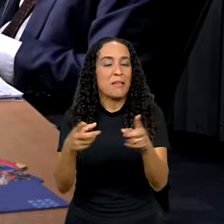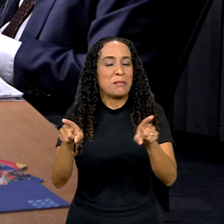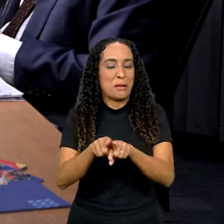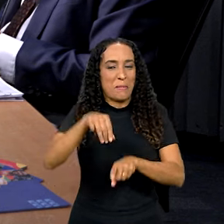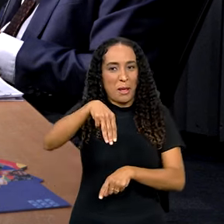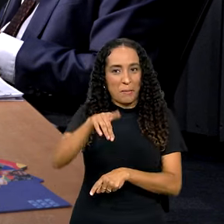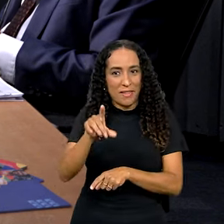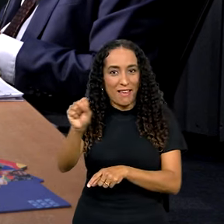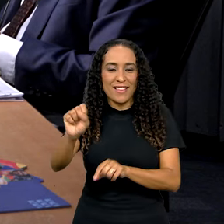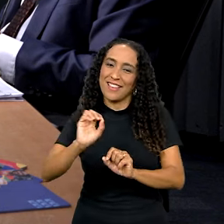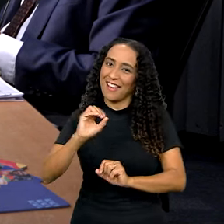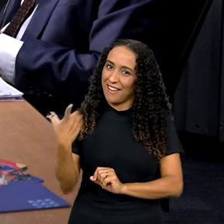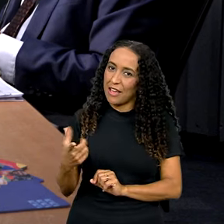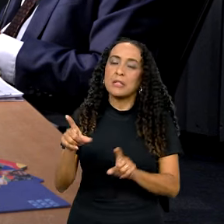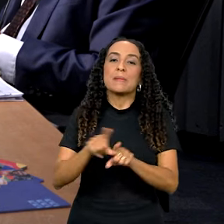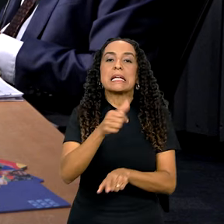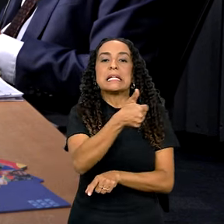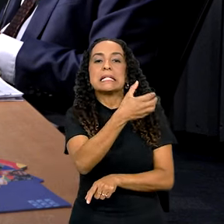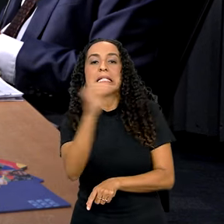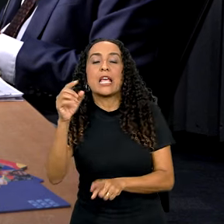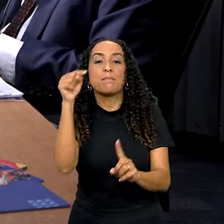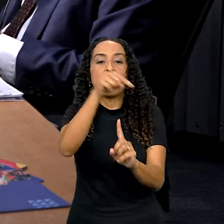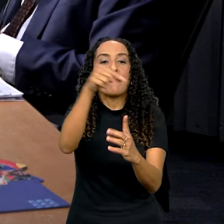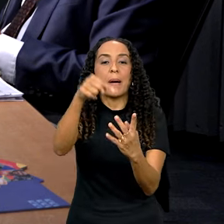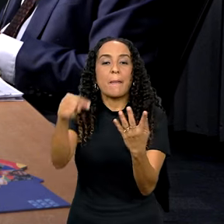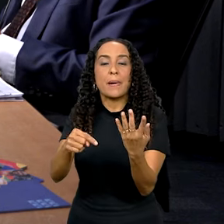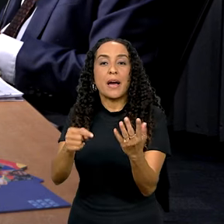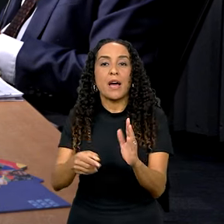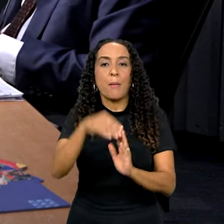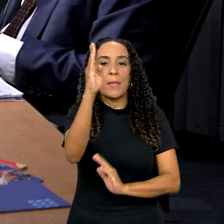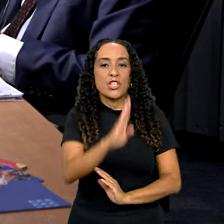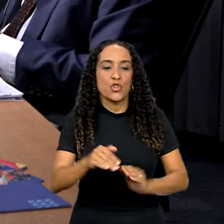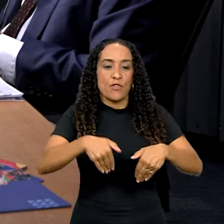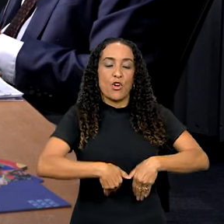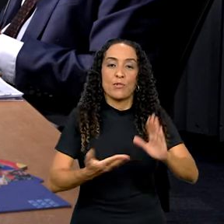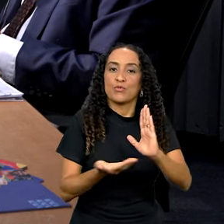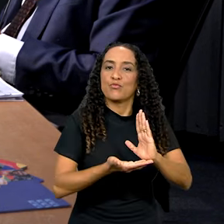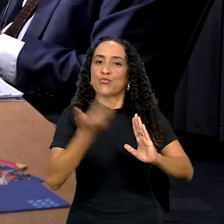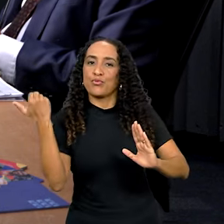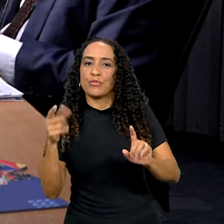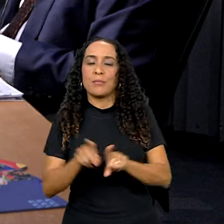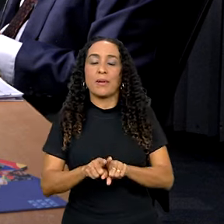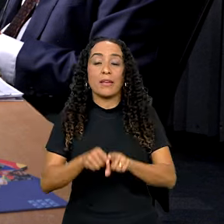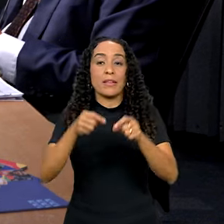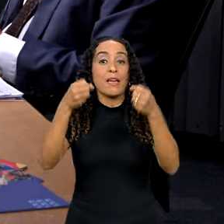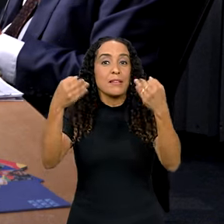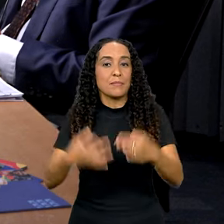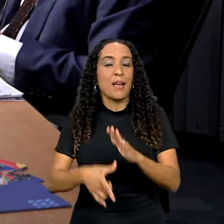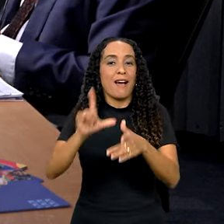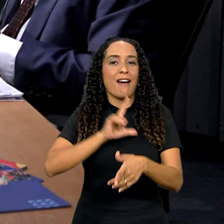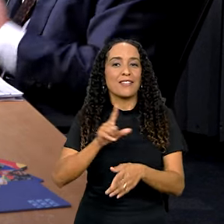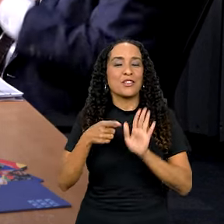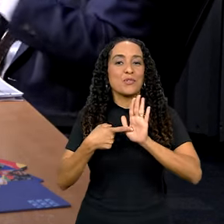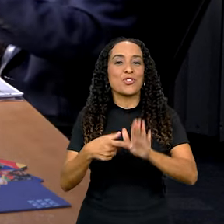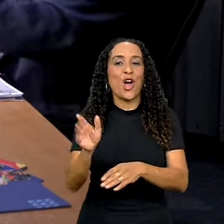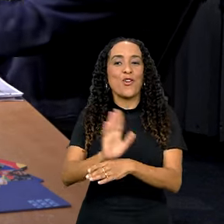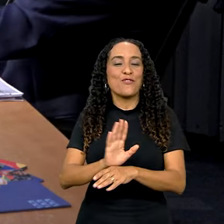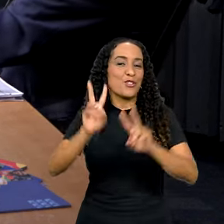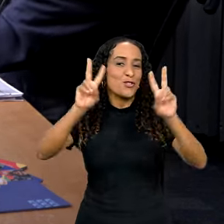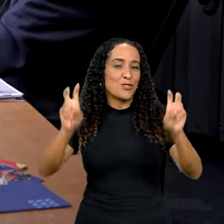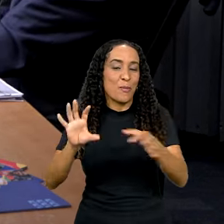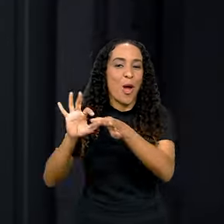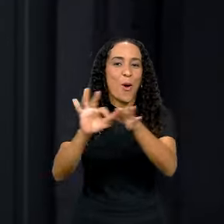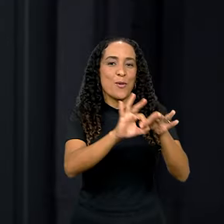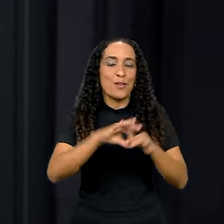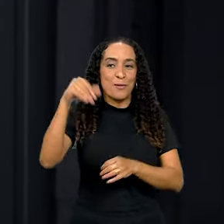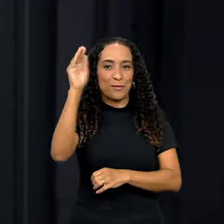MDS claro e com 100 metas para tirar o Brasil novamente da Fome antes de do Senhor falar eu quero apresentar um vídeo